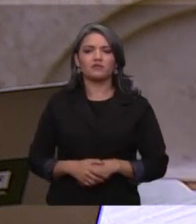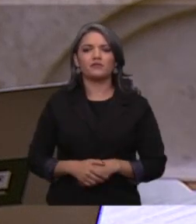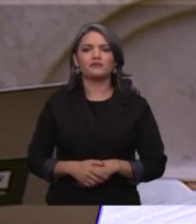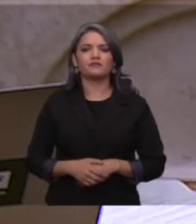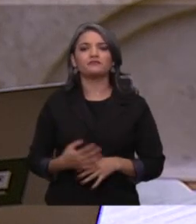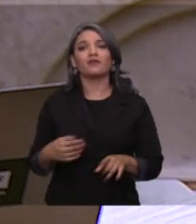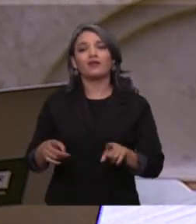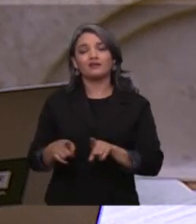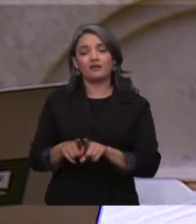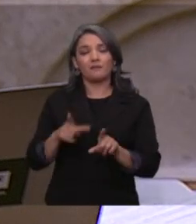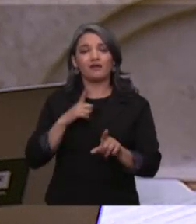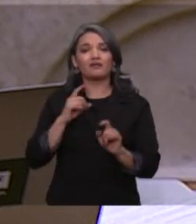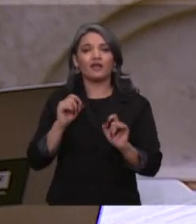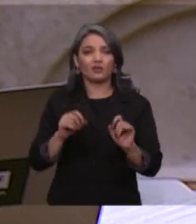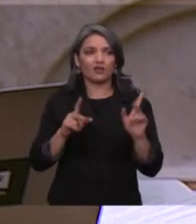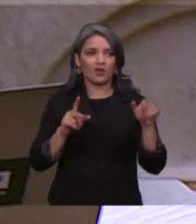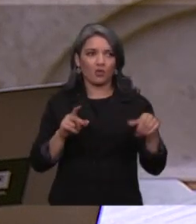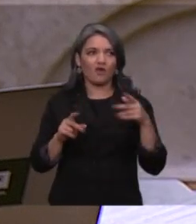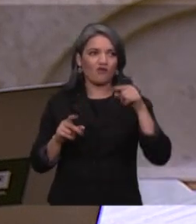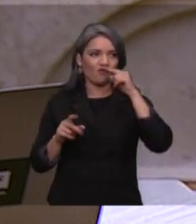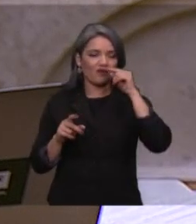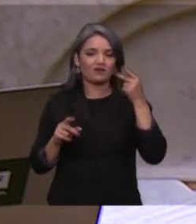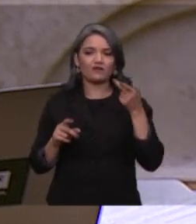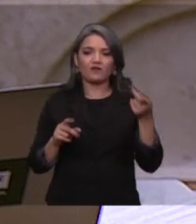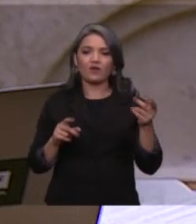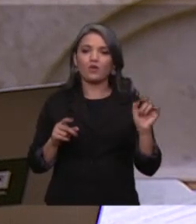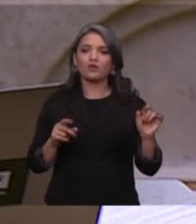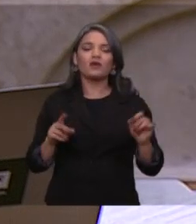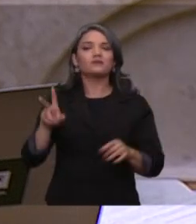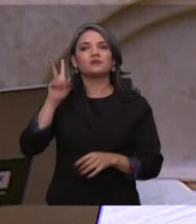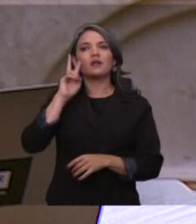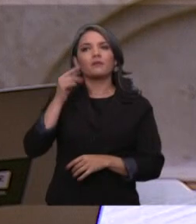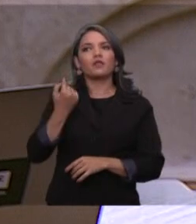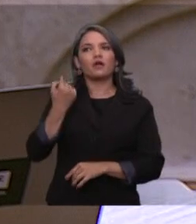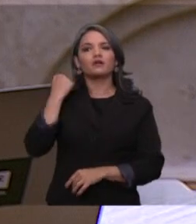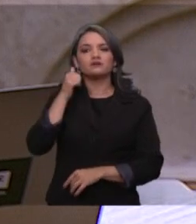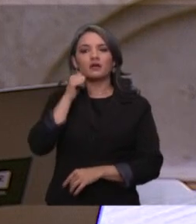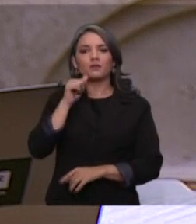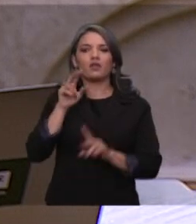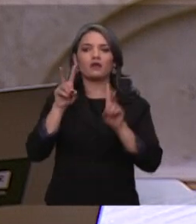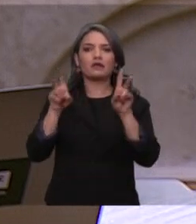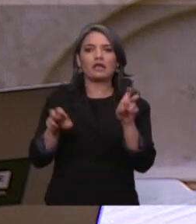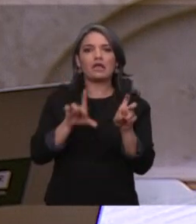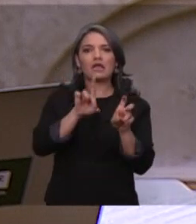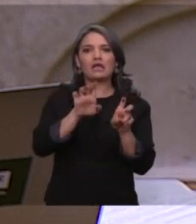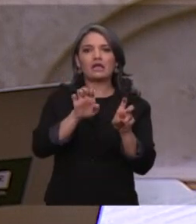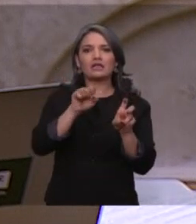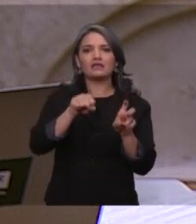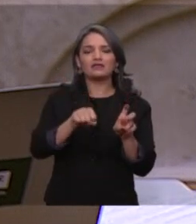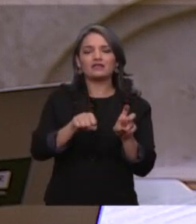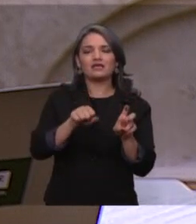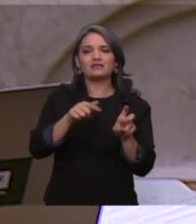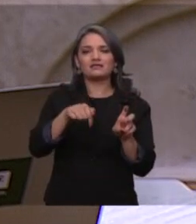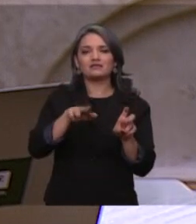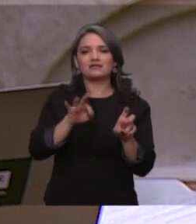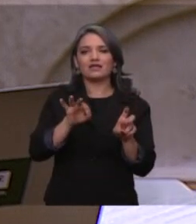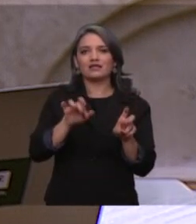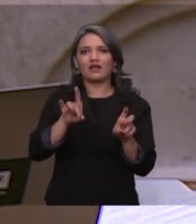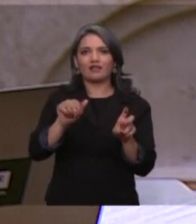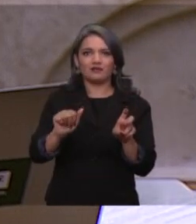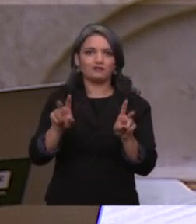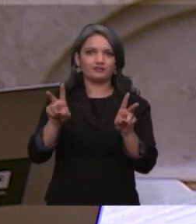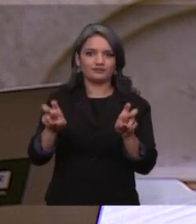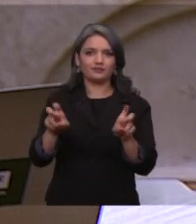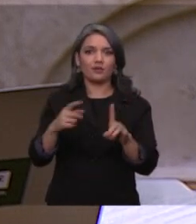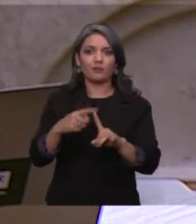ainda do estigma lembrado pelo ministro Luiz Edson Fachin da figura da mulher aspas, desquitada, fecha aspas, que historicamente teve